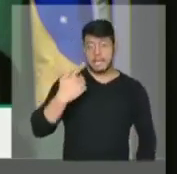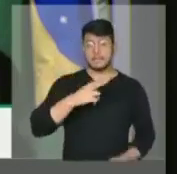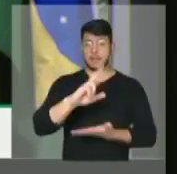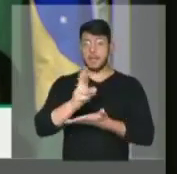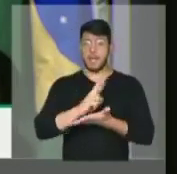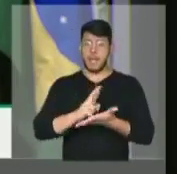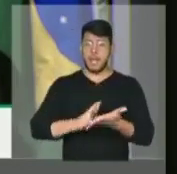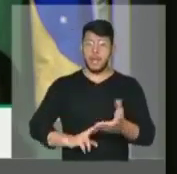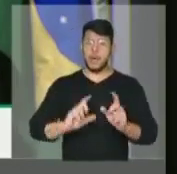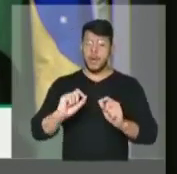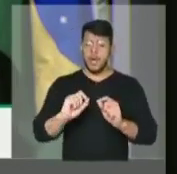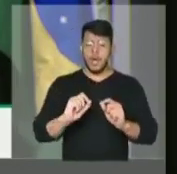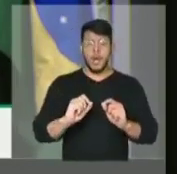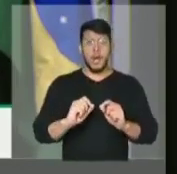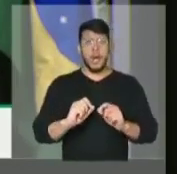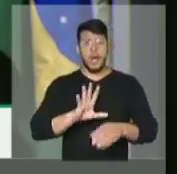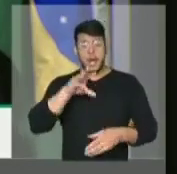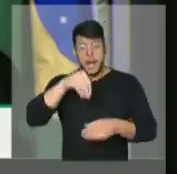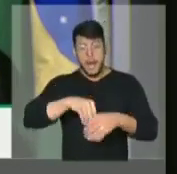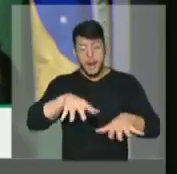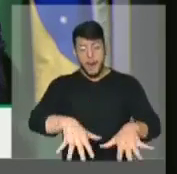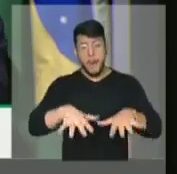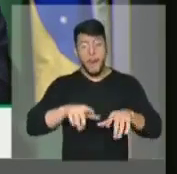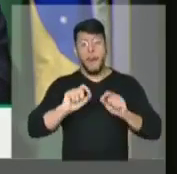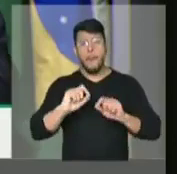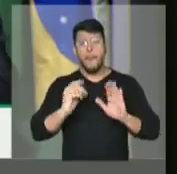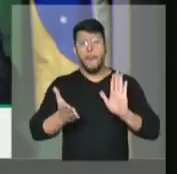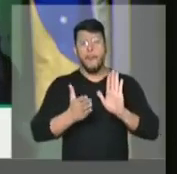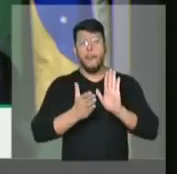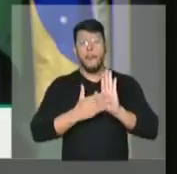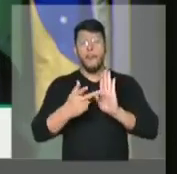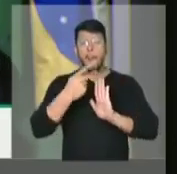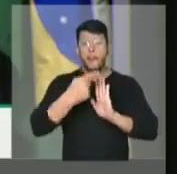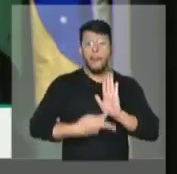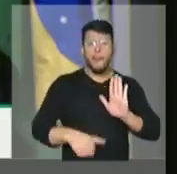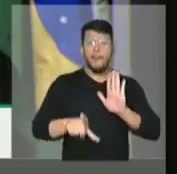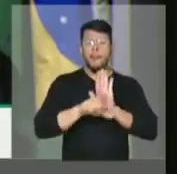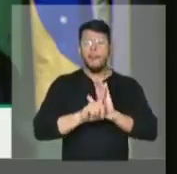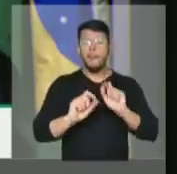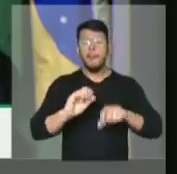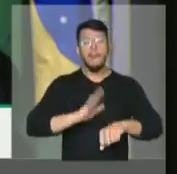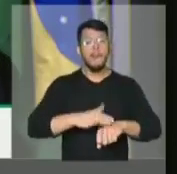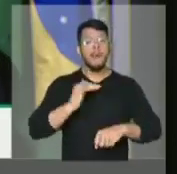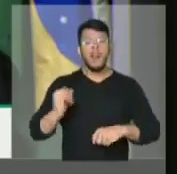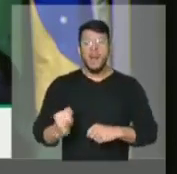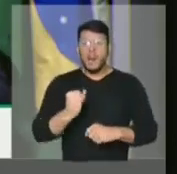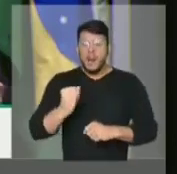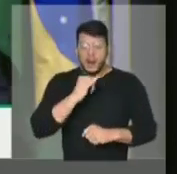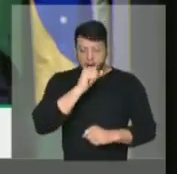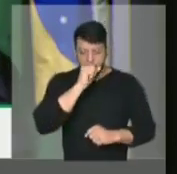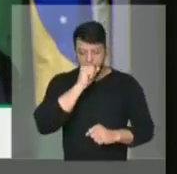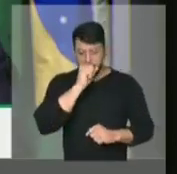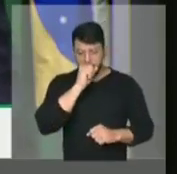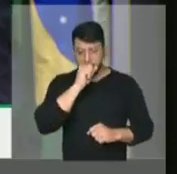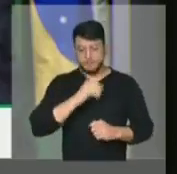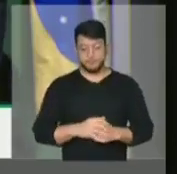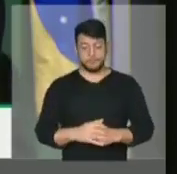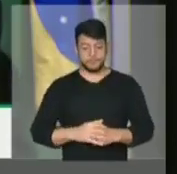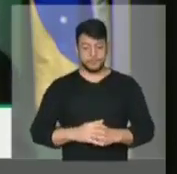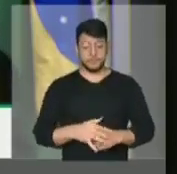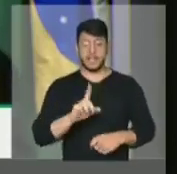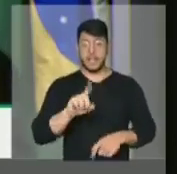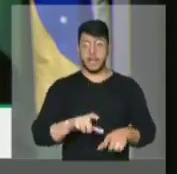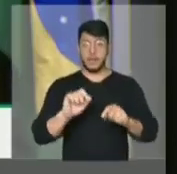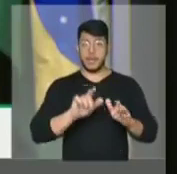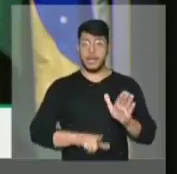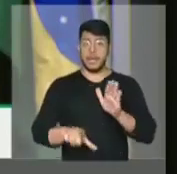das propostas de lei mais importantes analisadas aqui em 2019, a nova lei